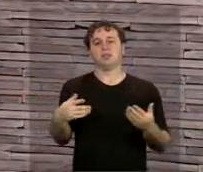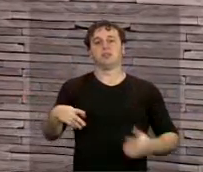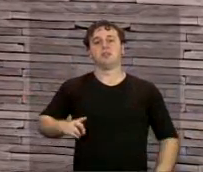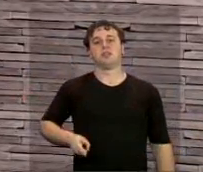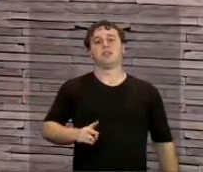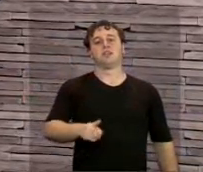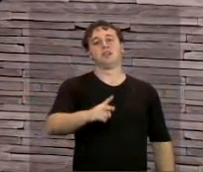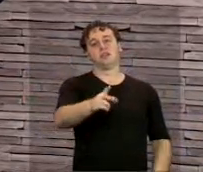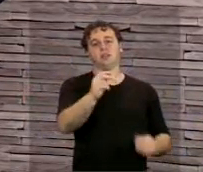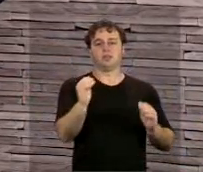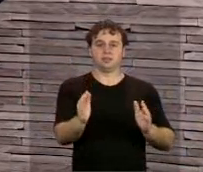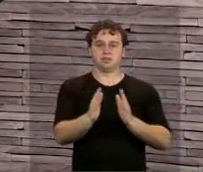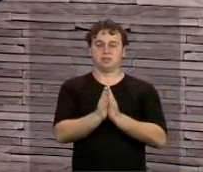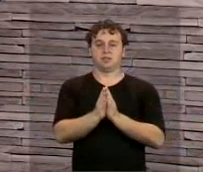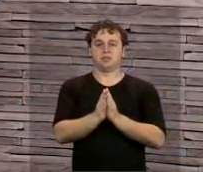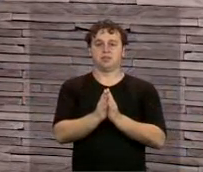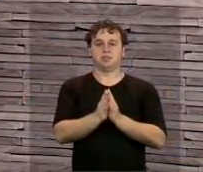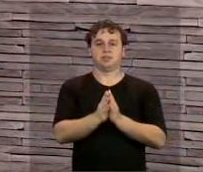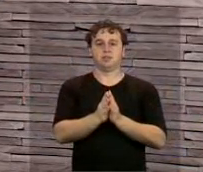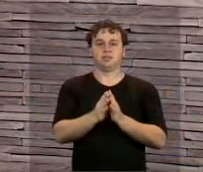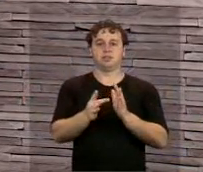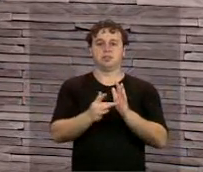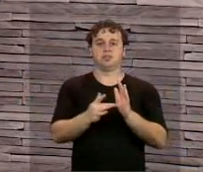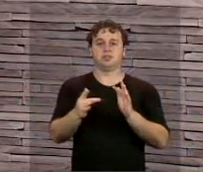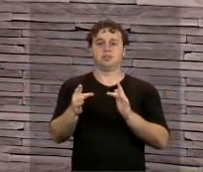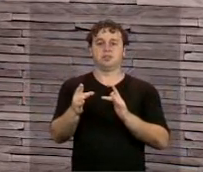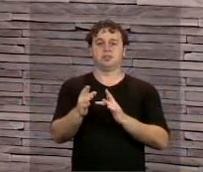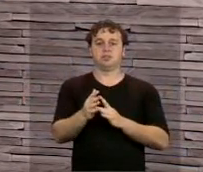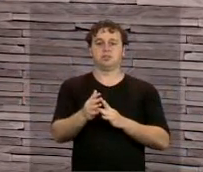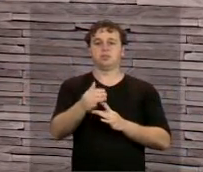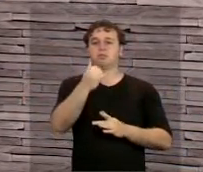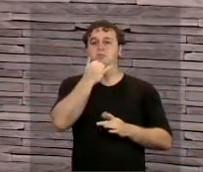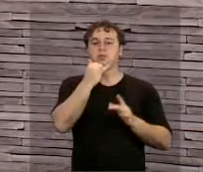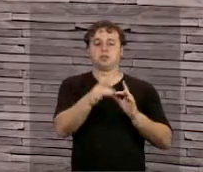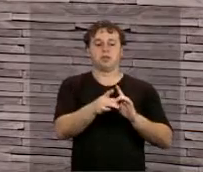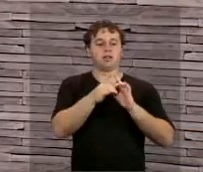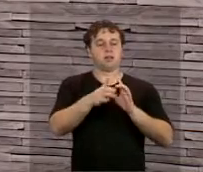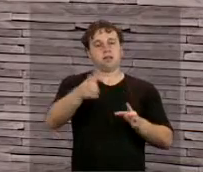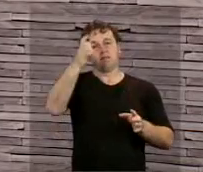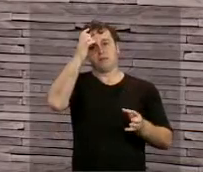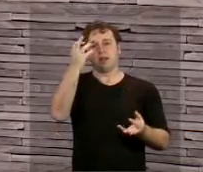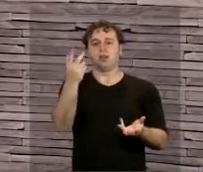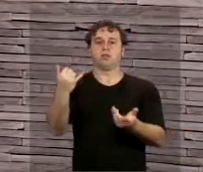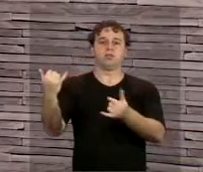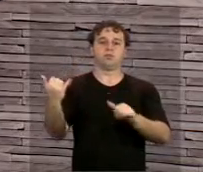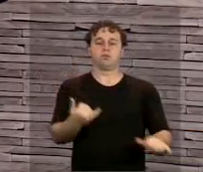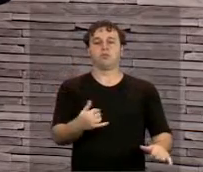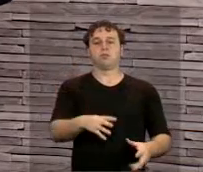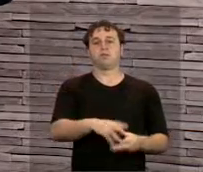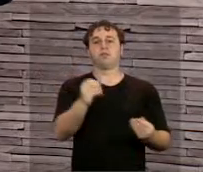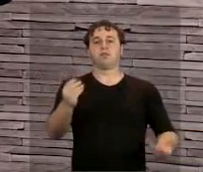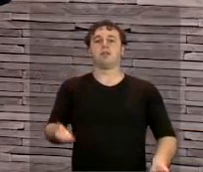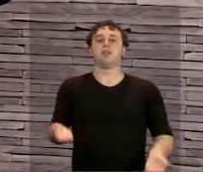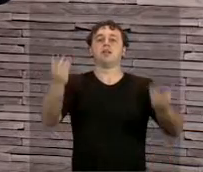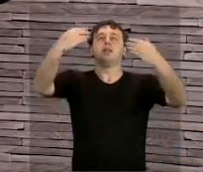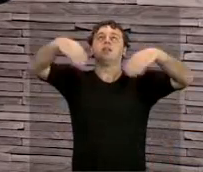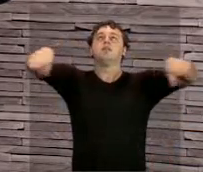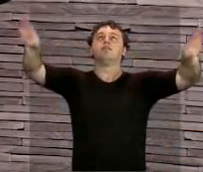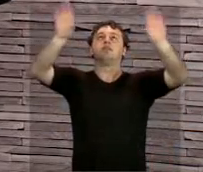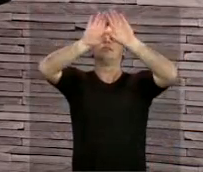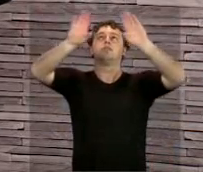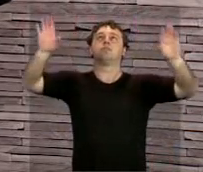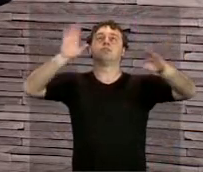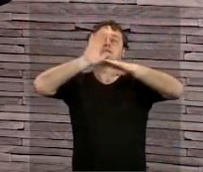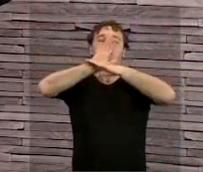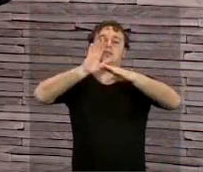era no princípio, agora e sempre. Amém. Ó meu Jesus, perdoai-nos, livrai-nos do fogo do inferno,